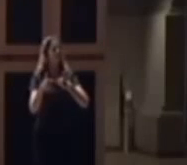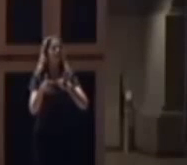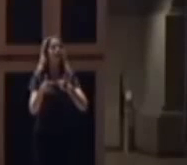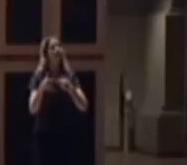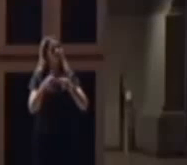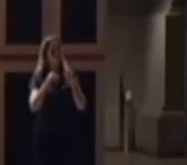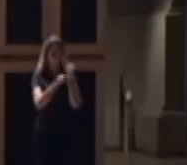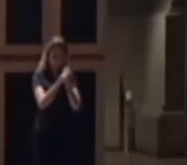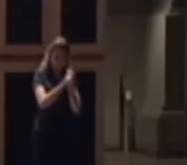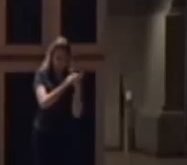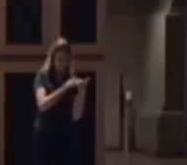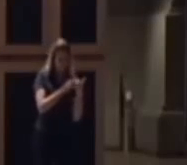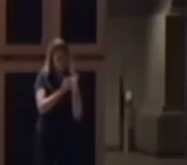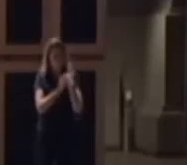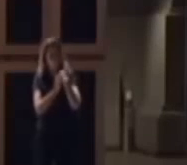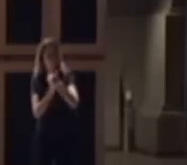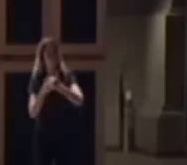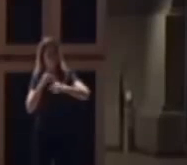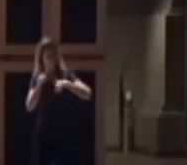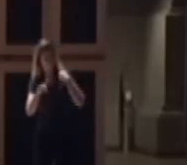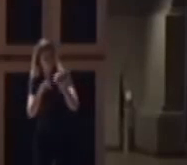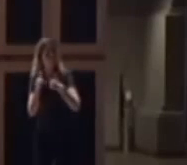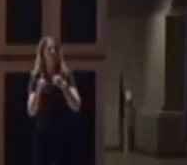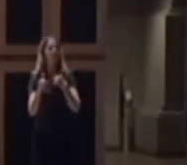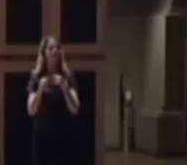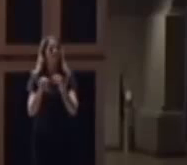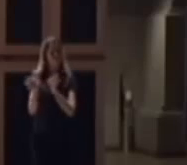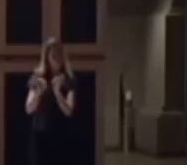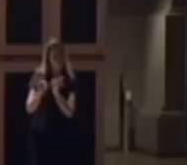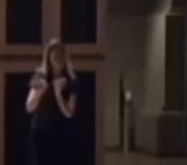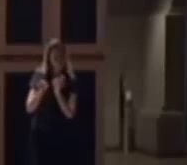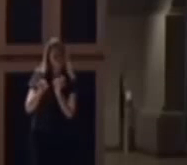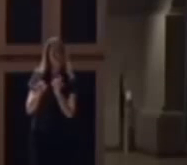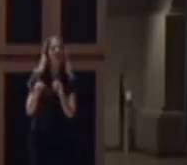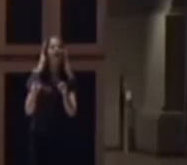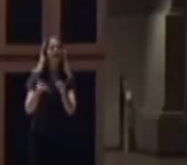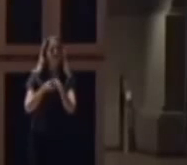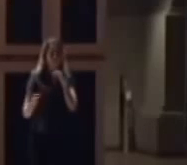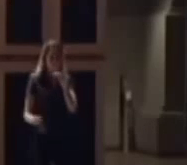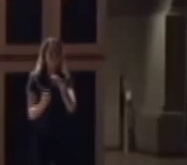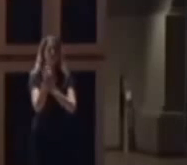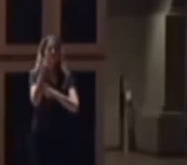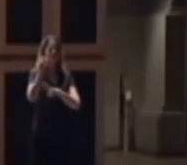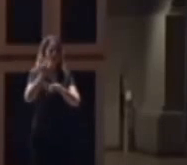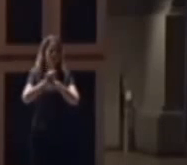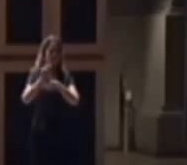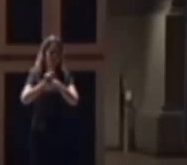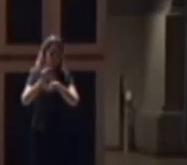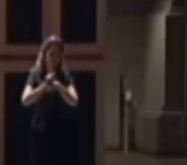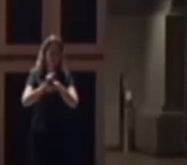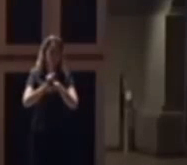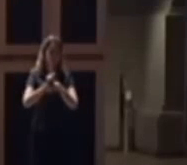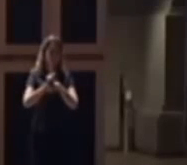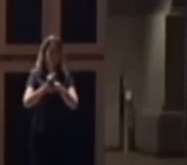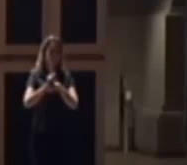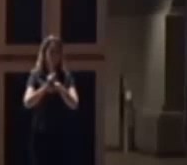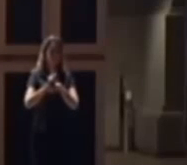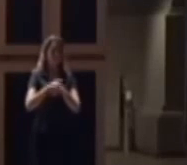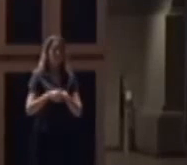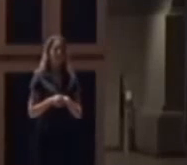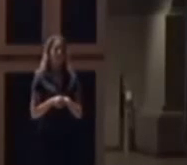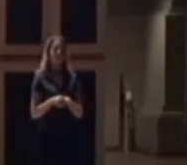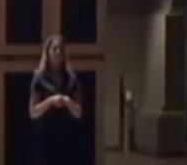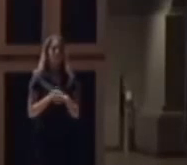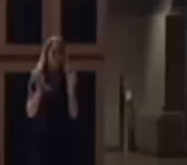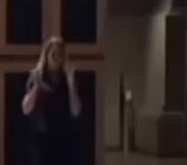primeiros anos para ajustar a máquina, e a inovação da gestão como elemento de sustentabilidade. Então, foco em